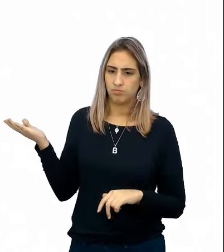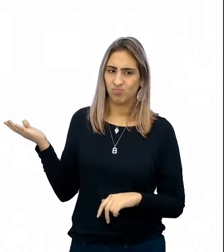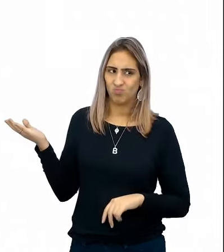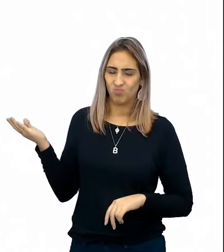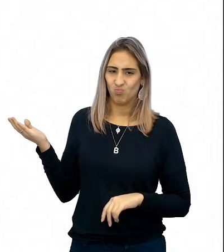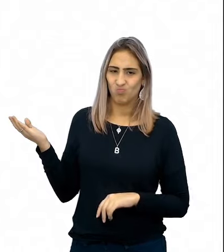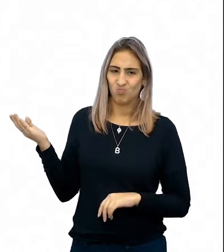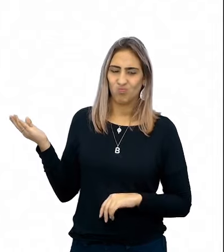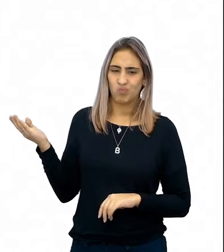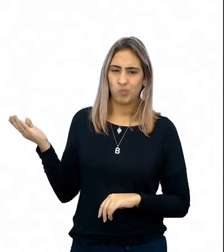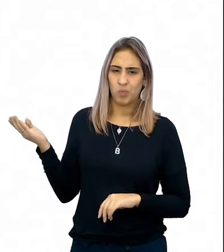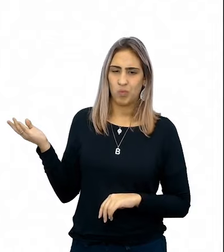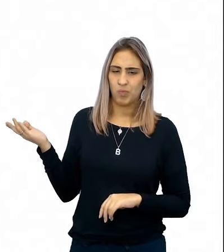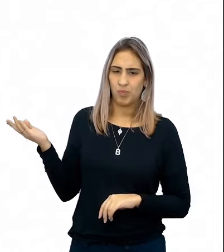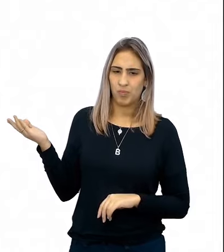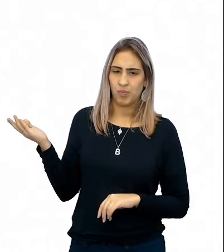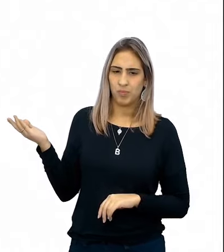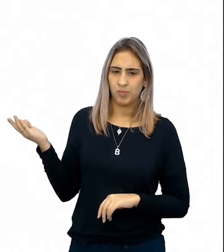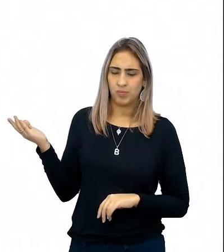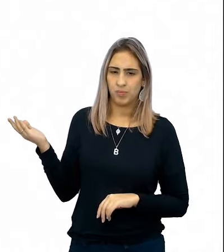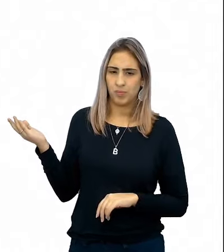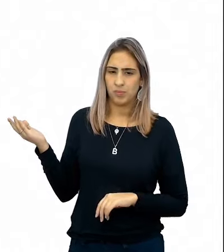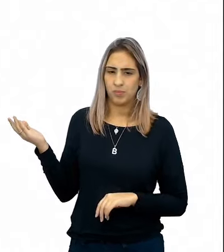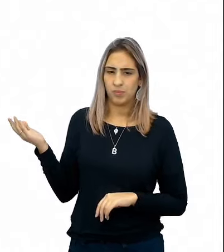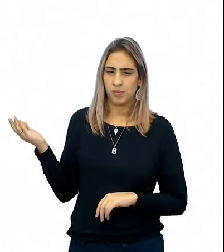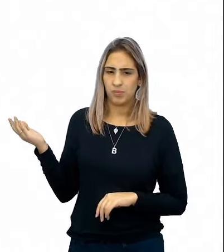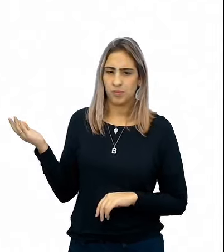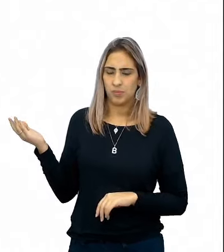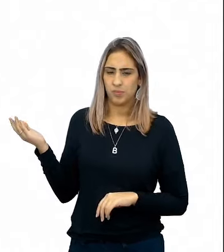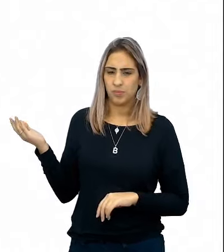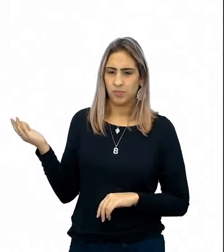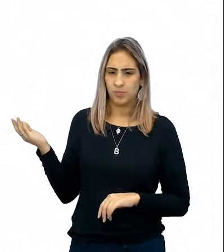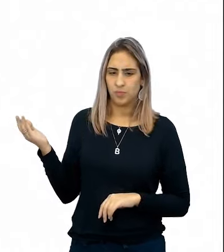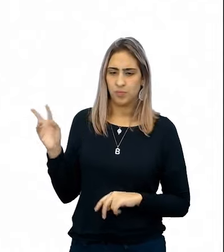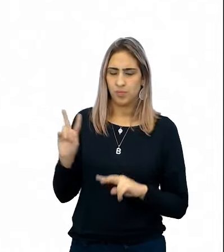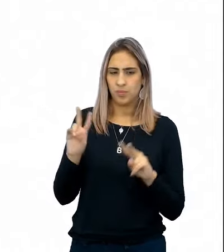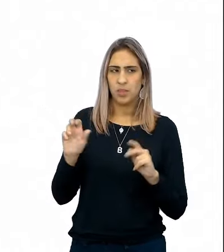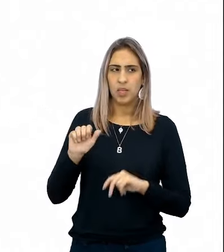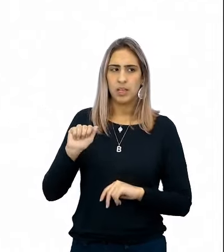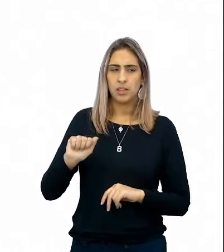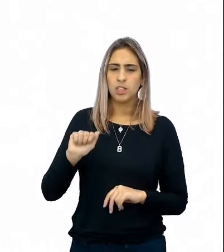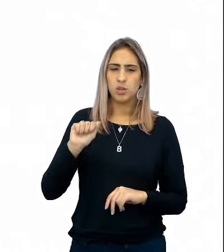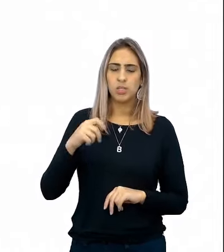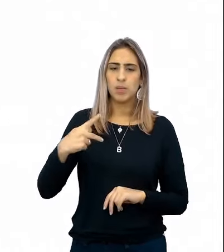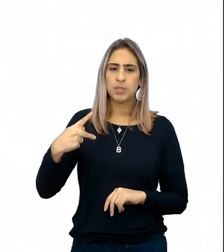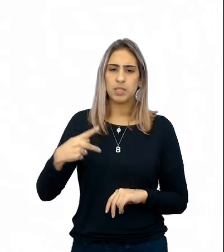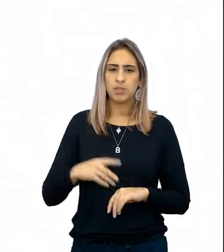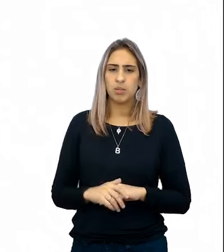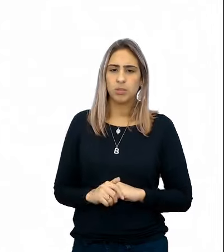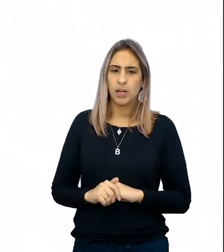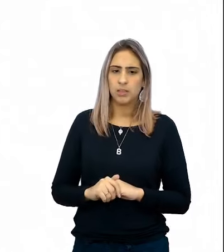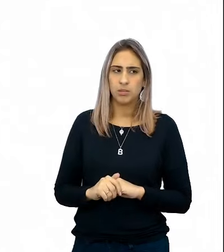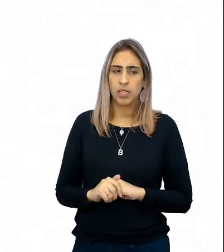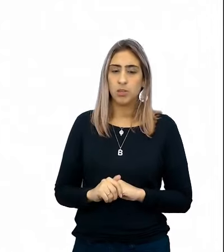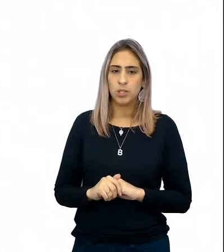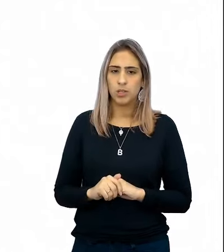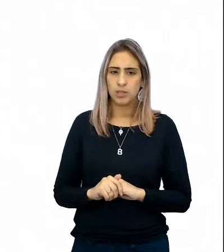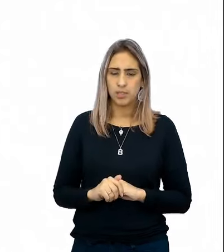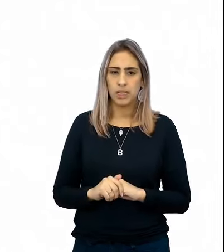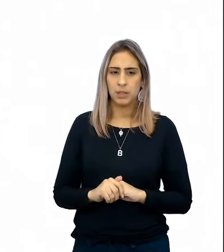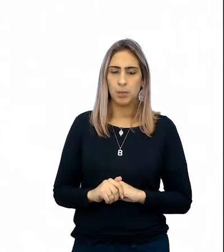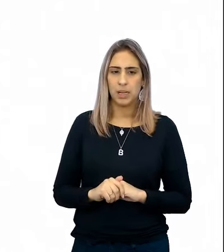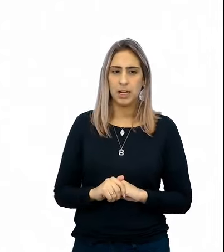No encontro de hoje, levantamos, a partir da AP1, algumas habilidades que merecem